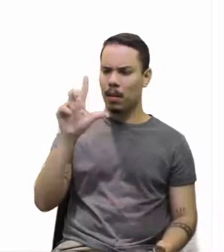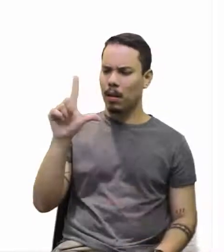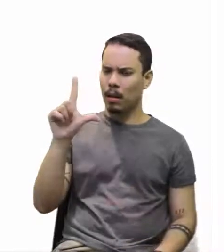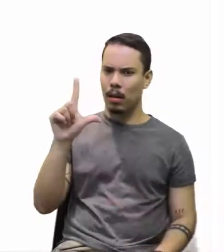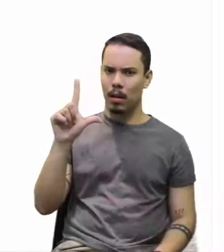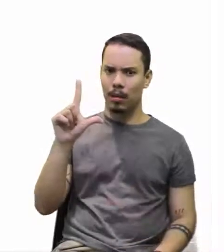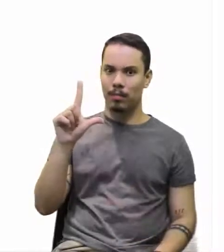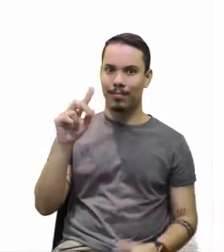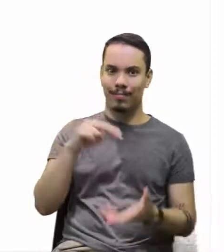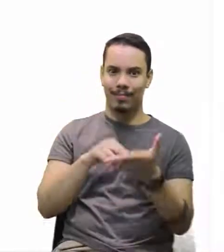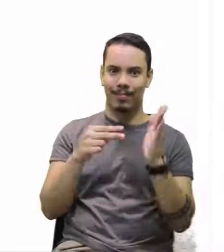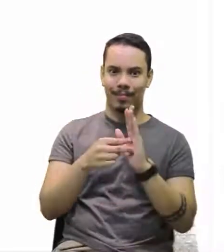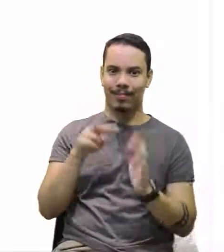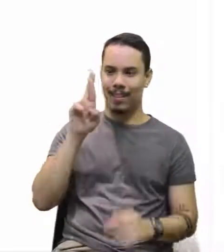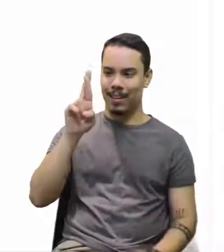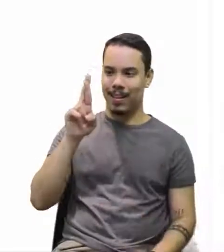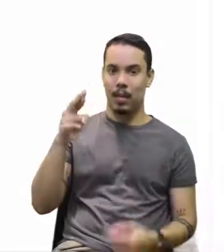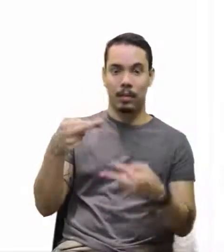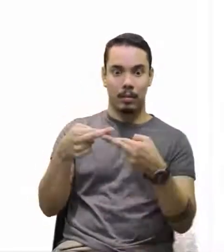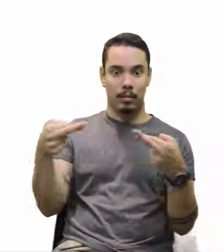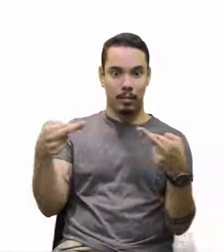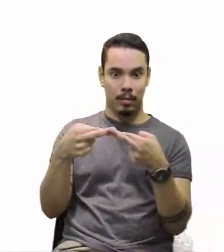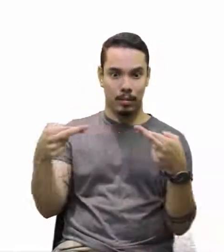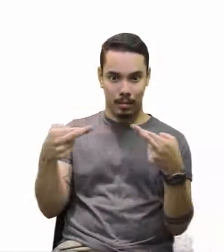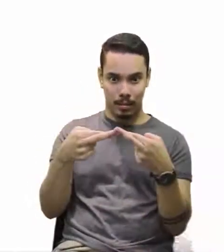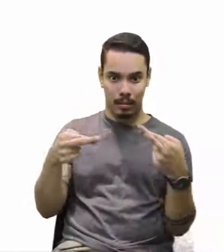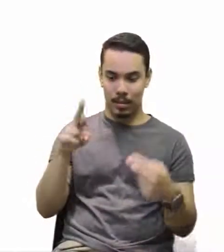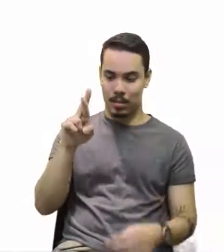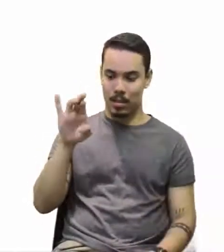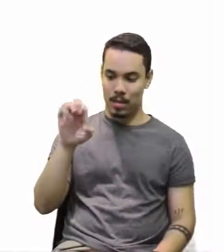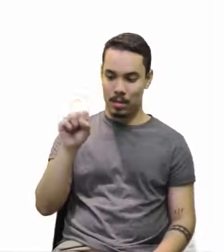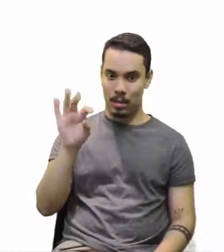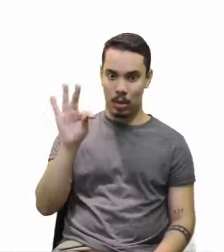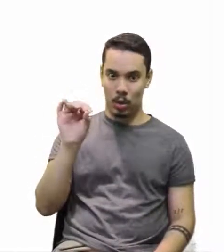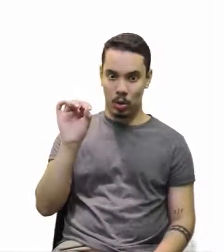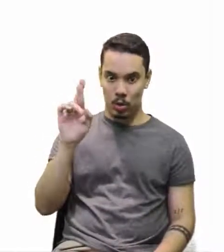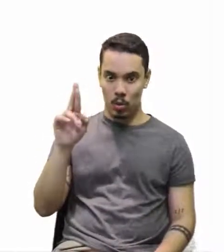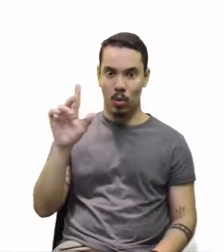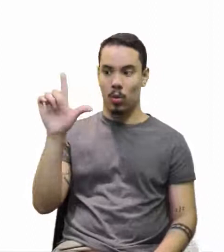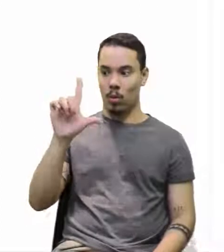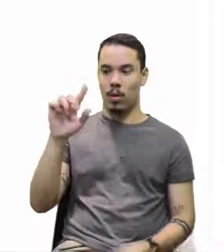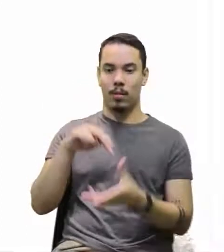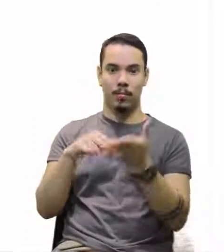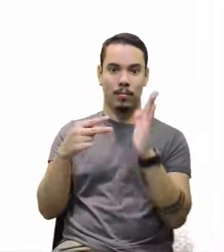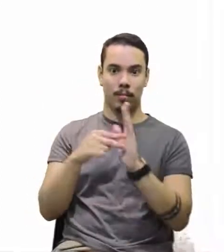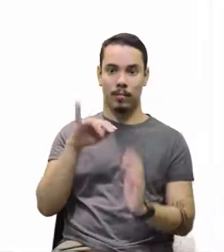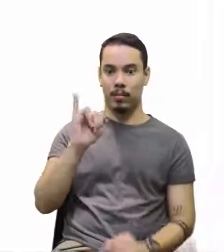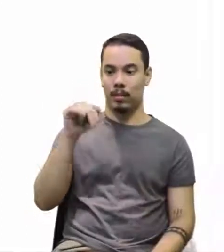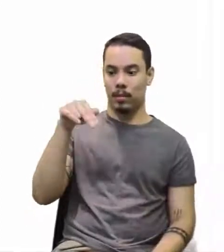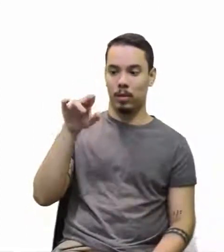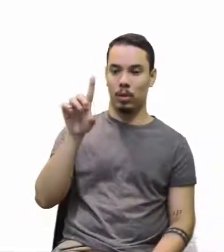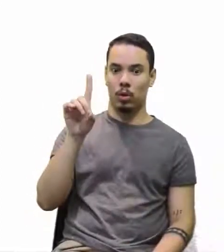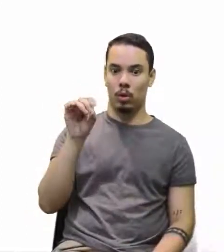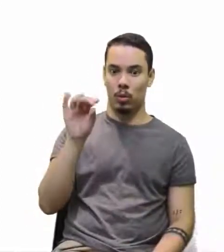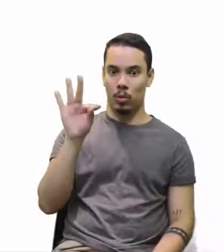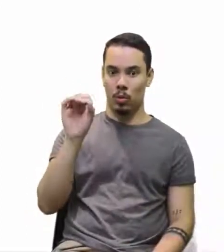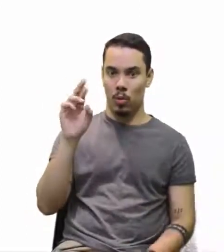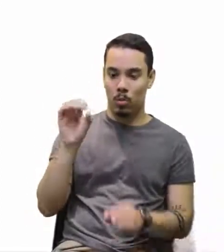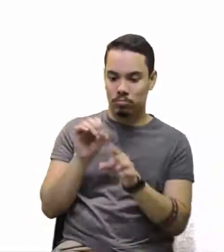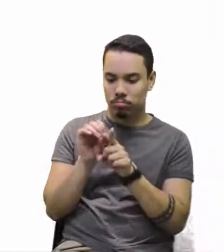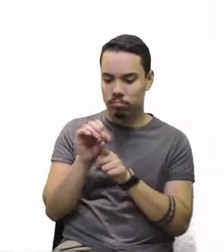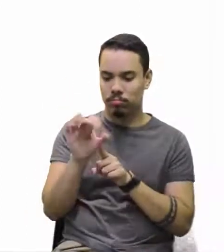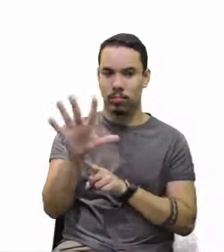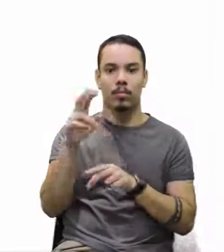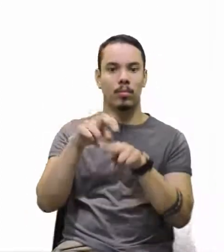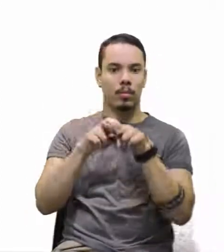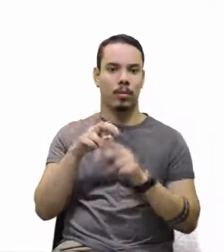Resistor indutor. Nós vimos que o R é resistor e o L é indutor, certo? Por isso a gente chama de RL aqui